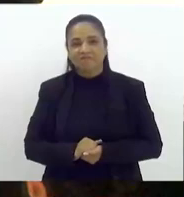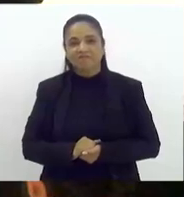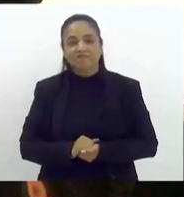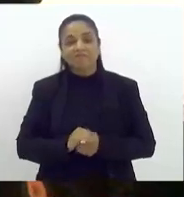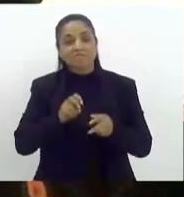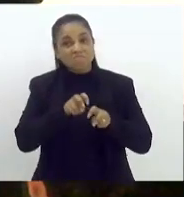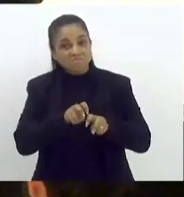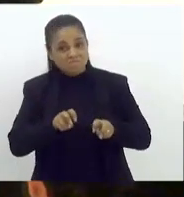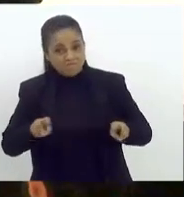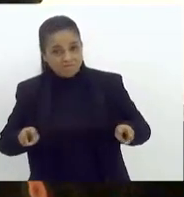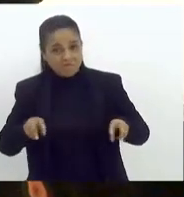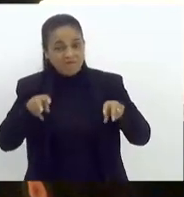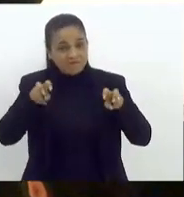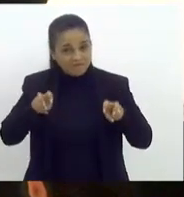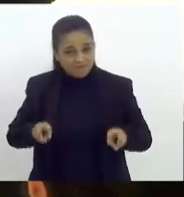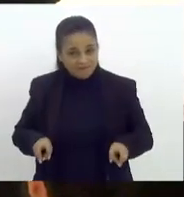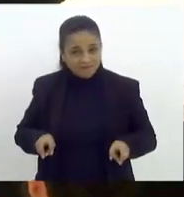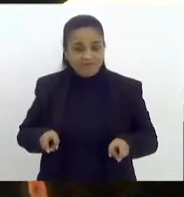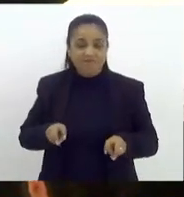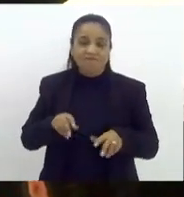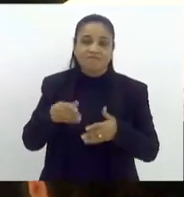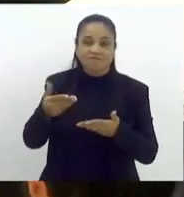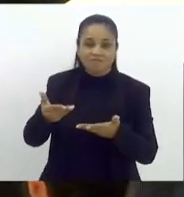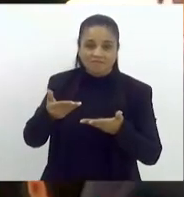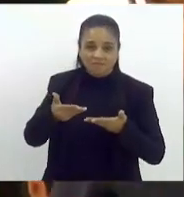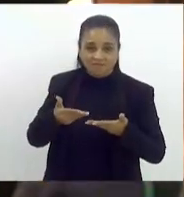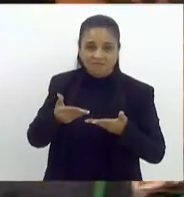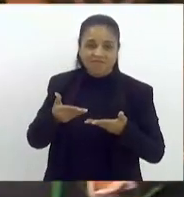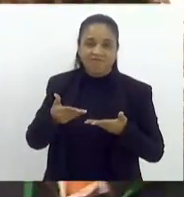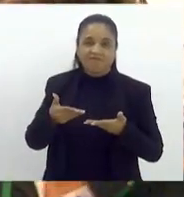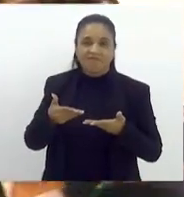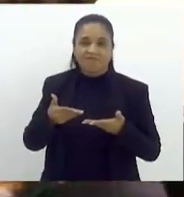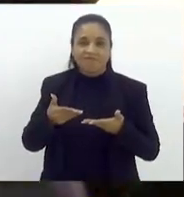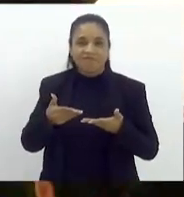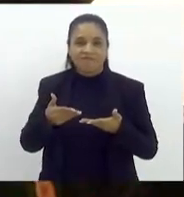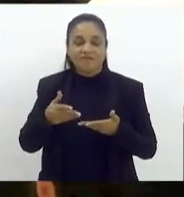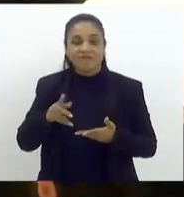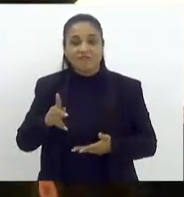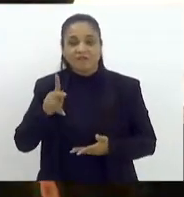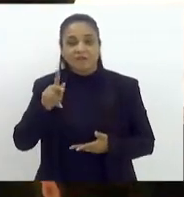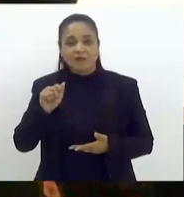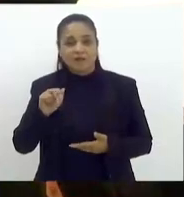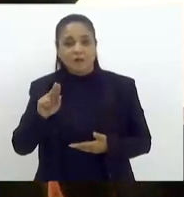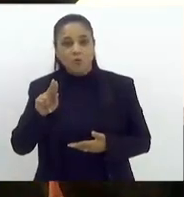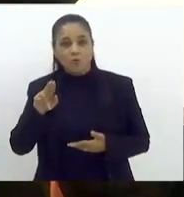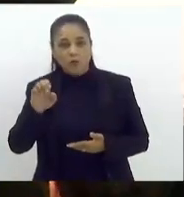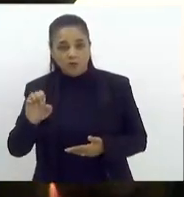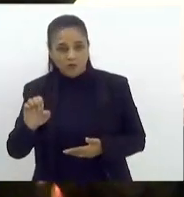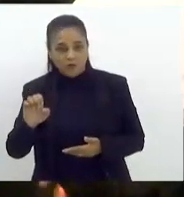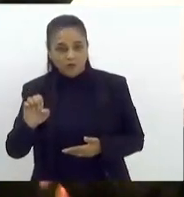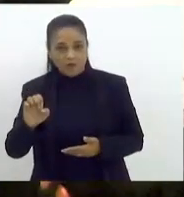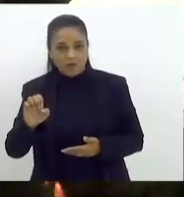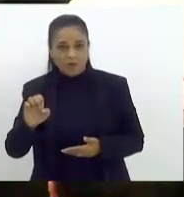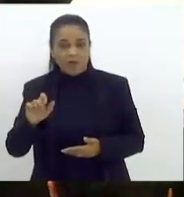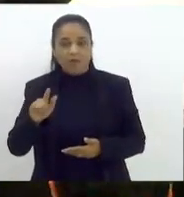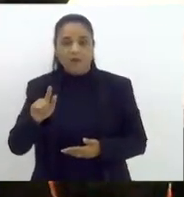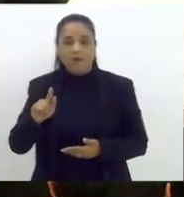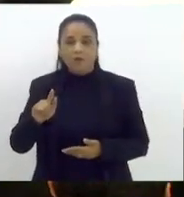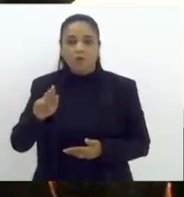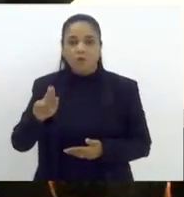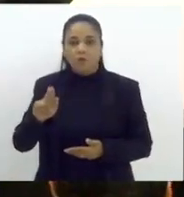para compor também essa mesa quero chamar a nossa querida Cauê Cauê Guajajara